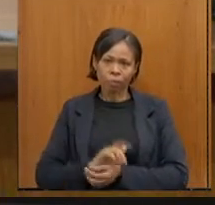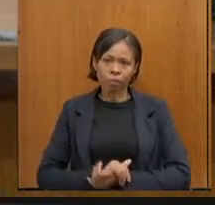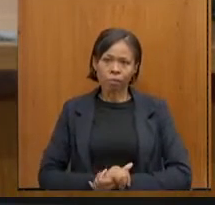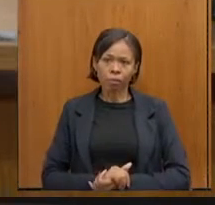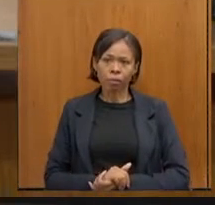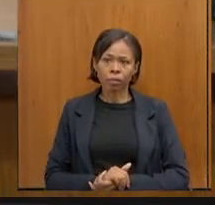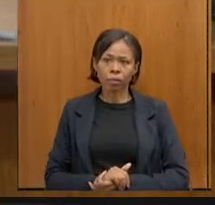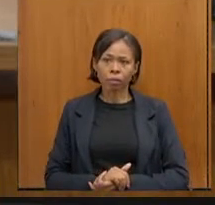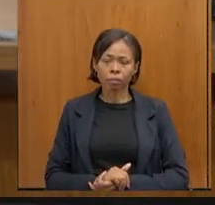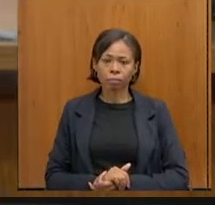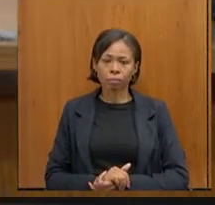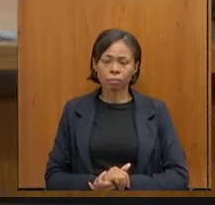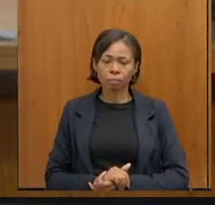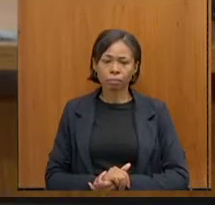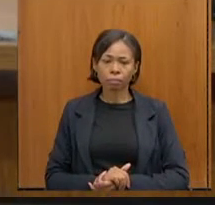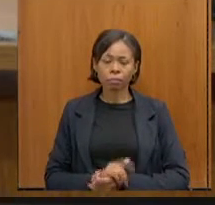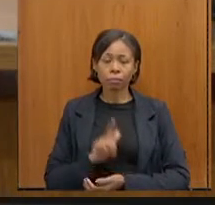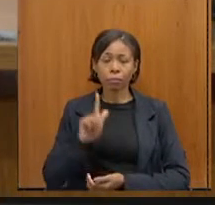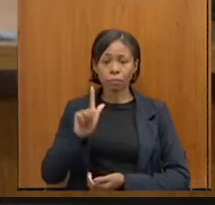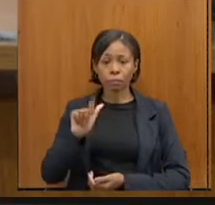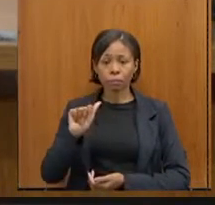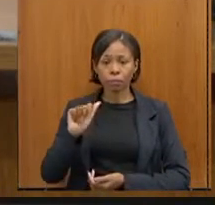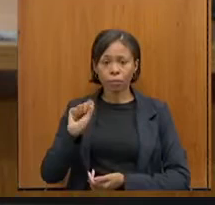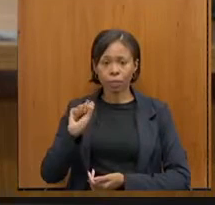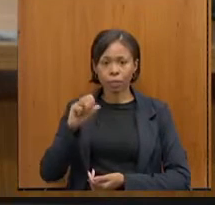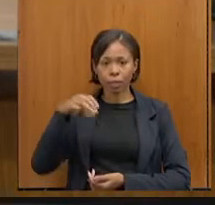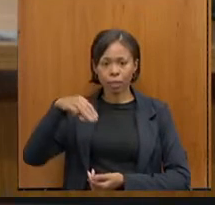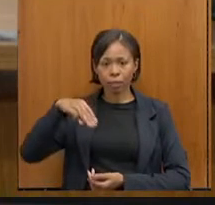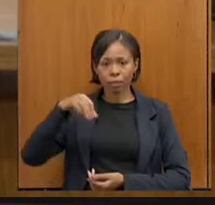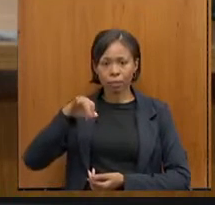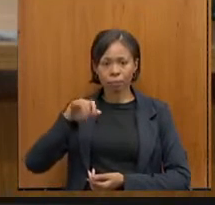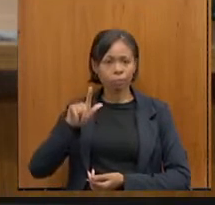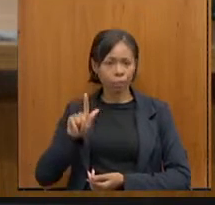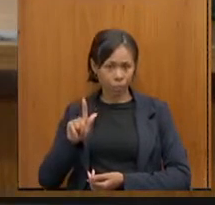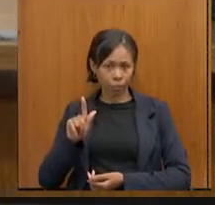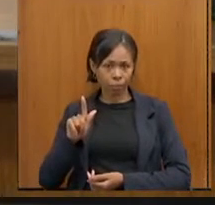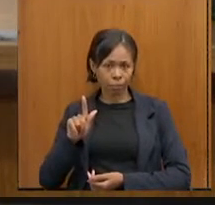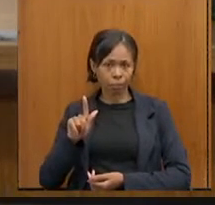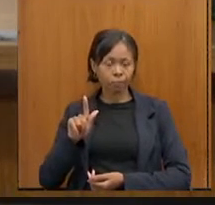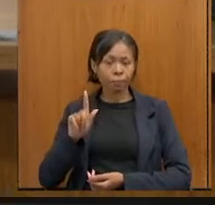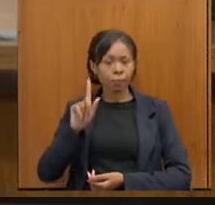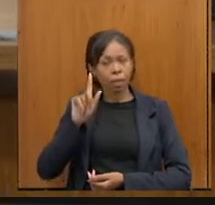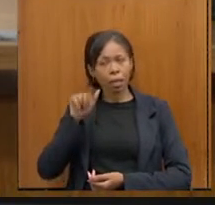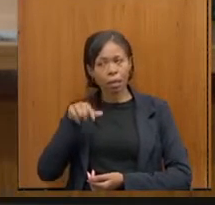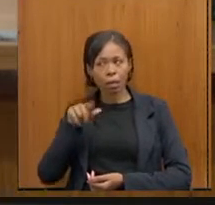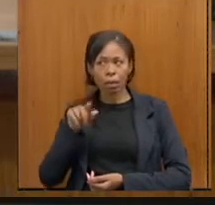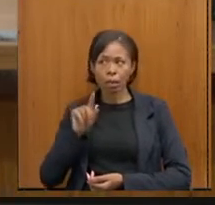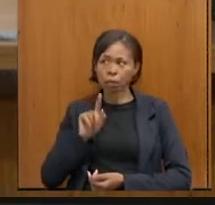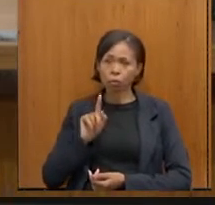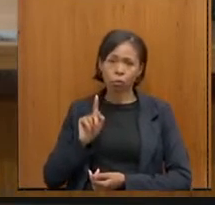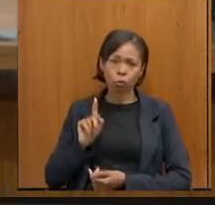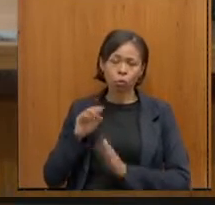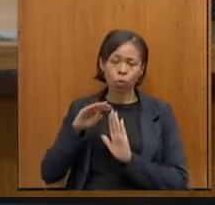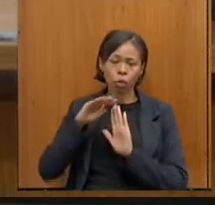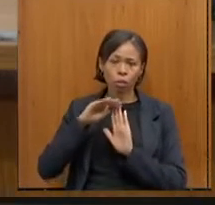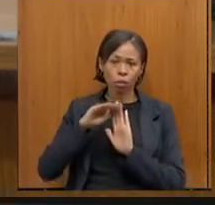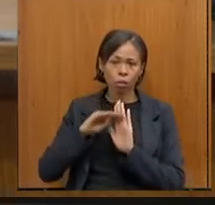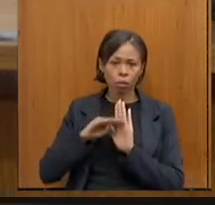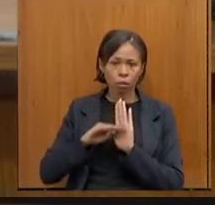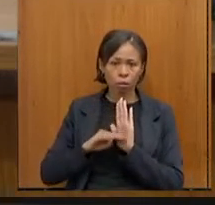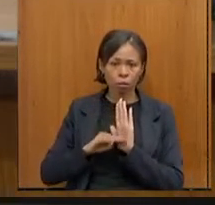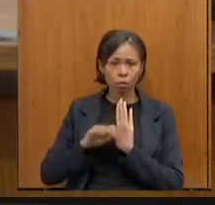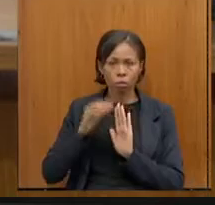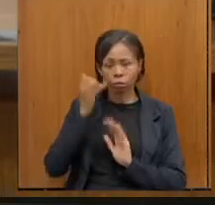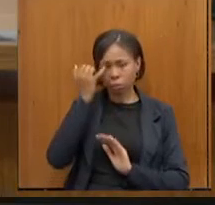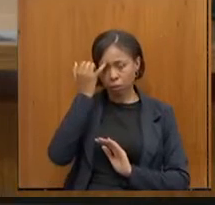Olá seguindo for pegar as mim né Mas aqui são os nossas Pedro é tá